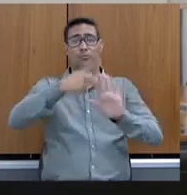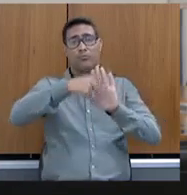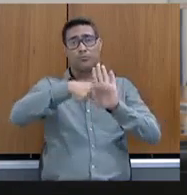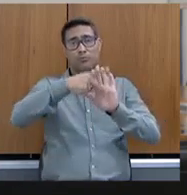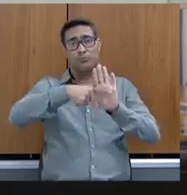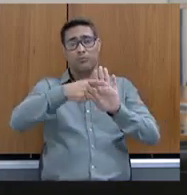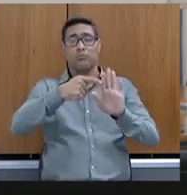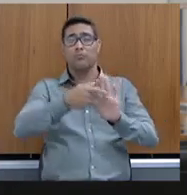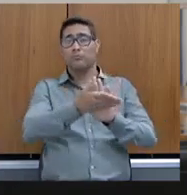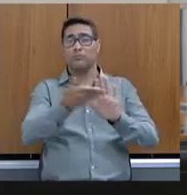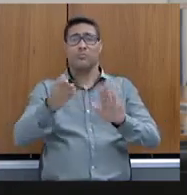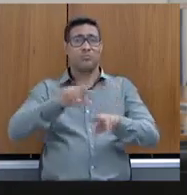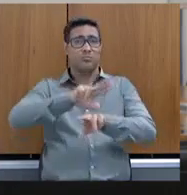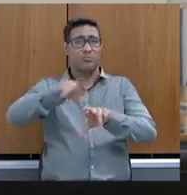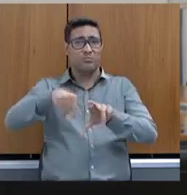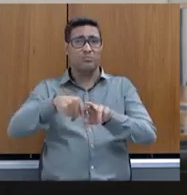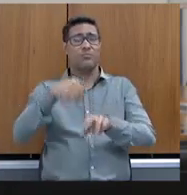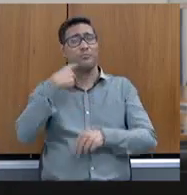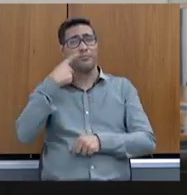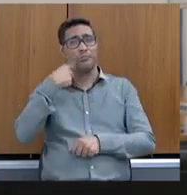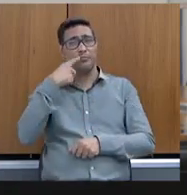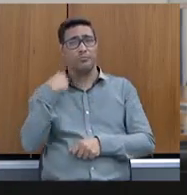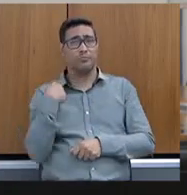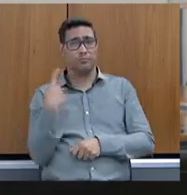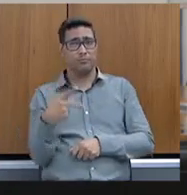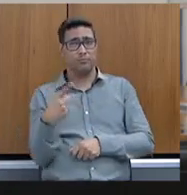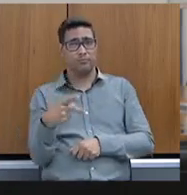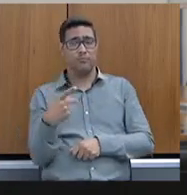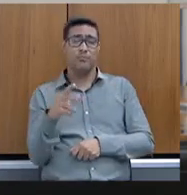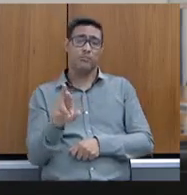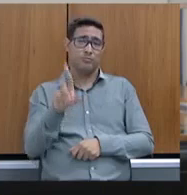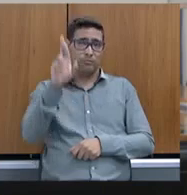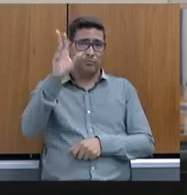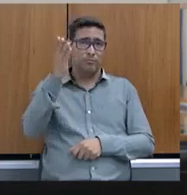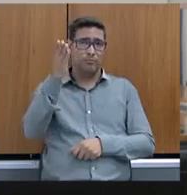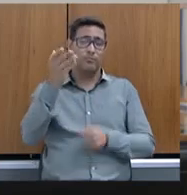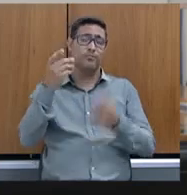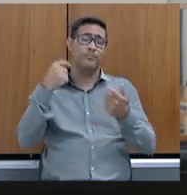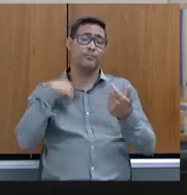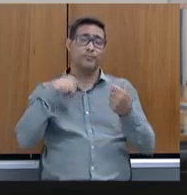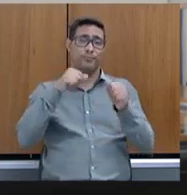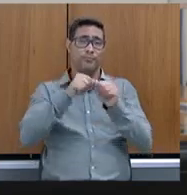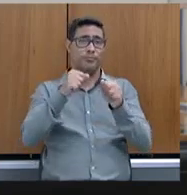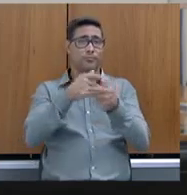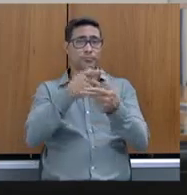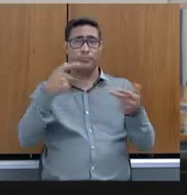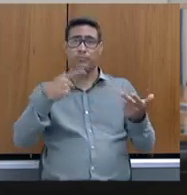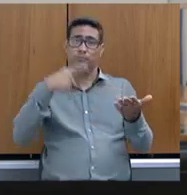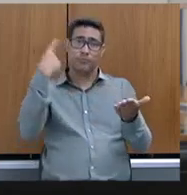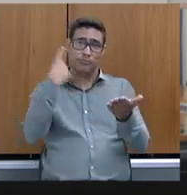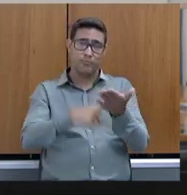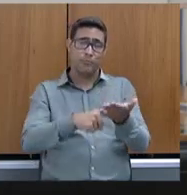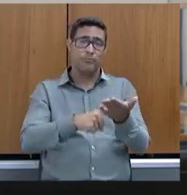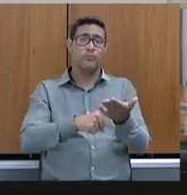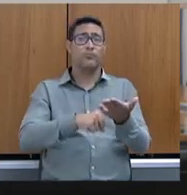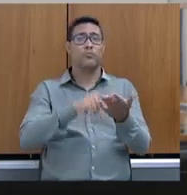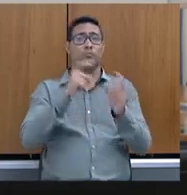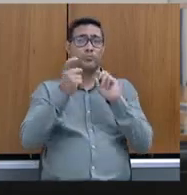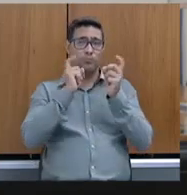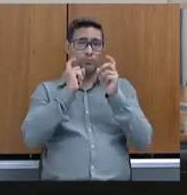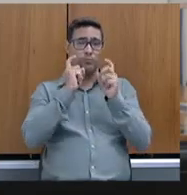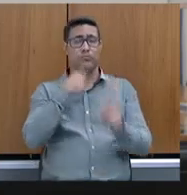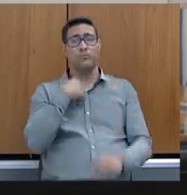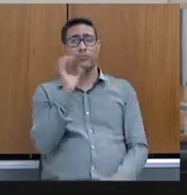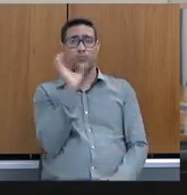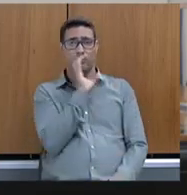de autoria de os deputados aqui desta casa e por isso fizemos questão secretário de marcar uma extraordinária no dia de hoje